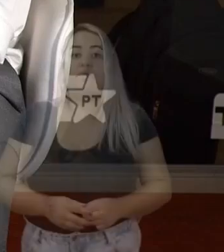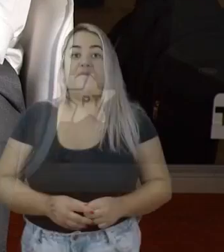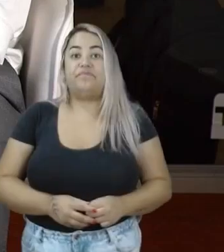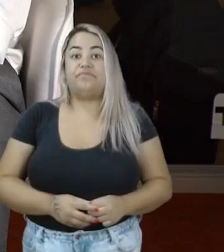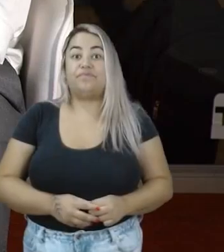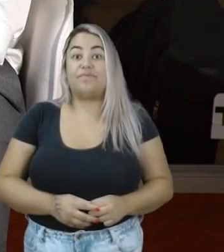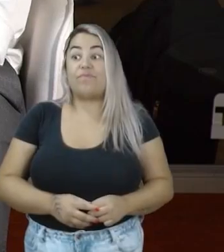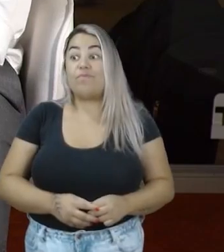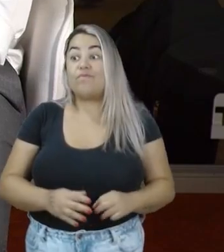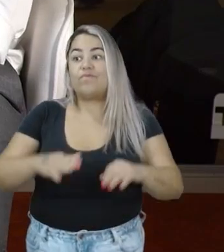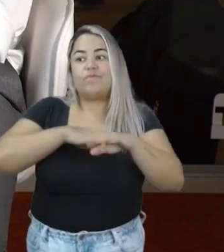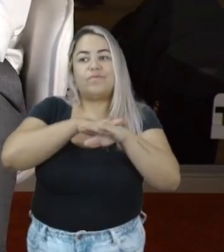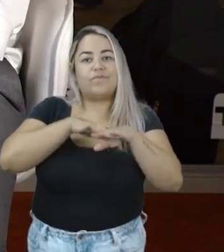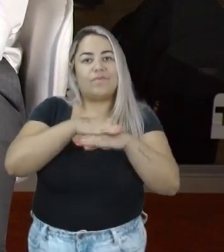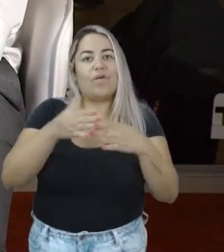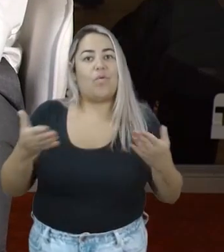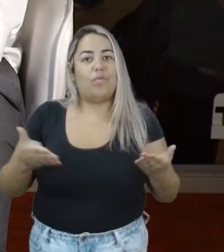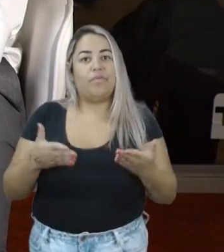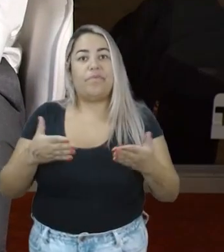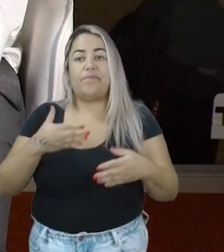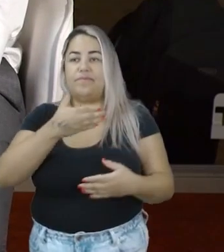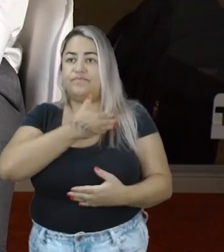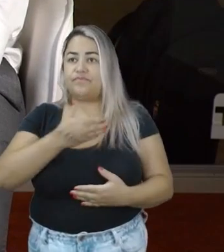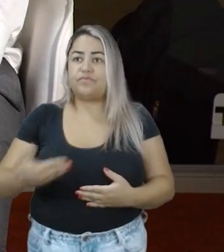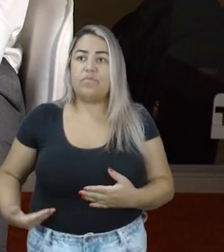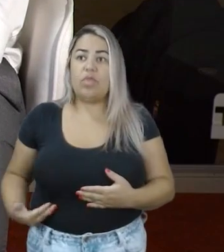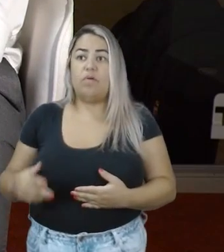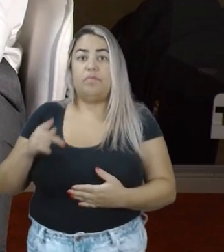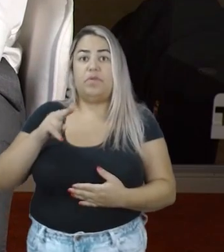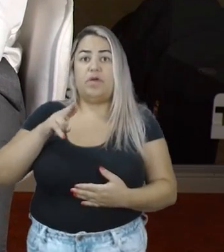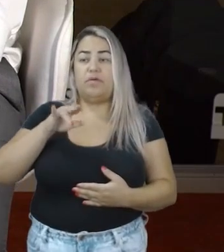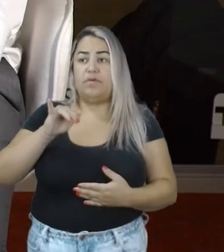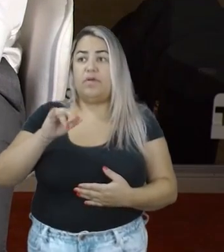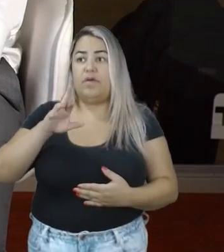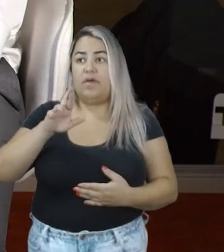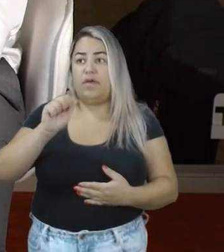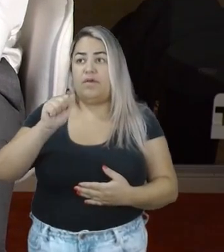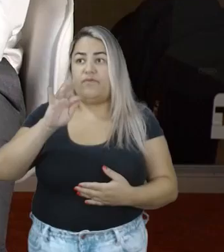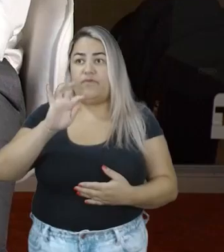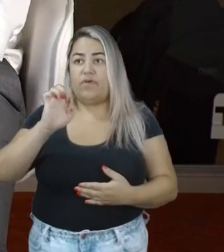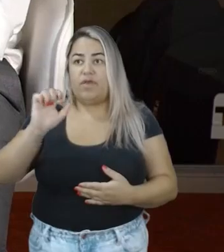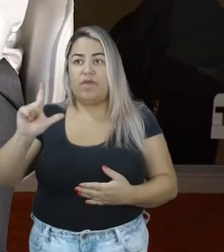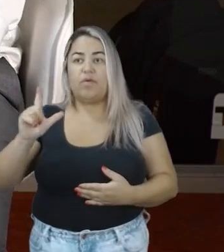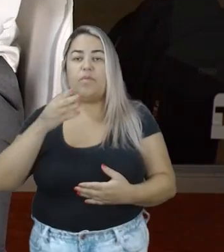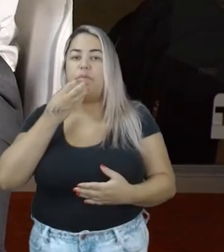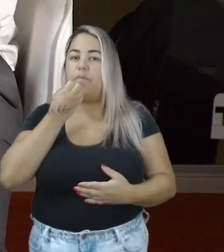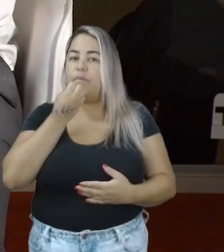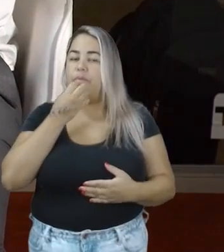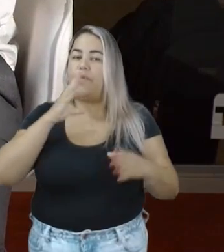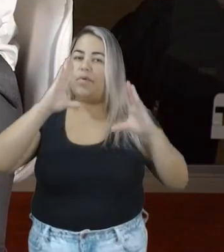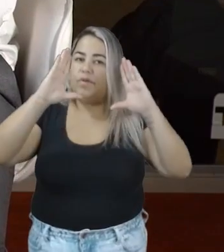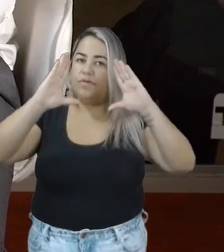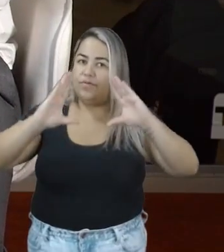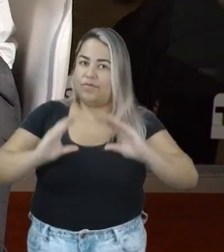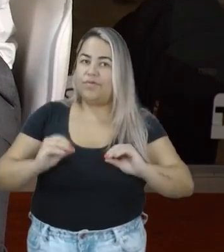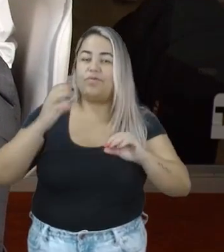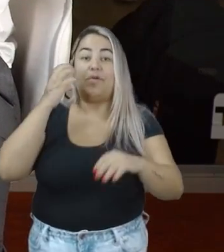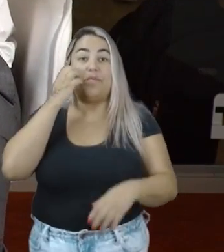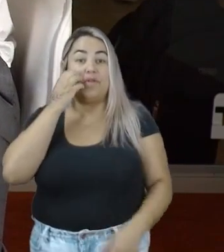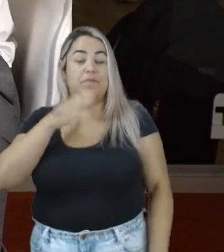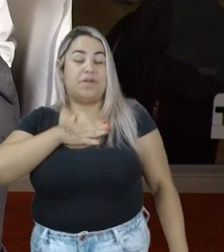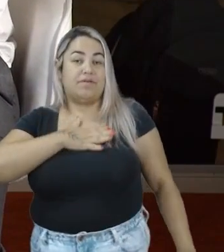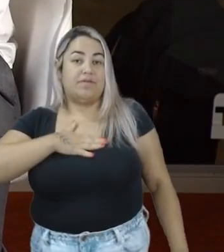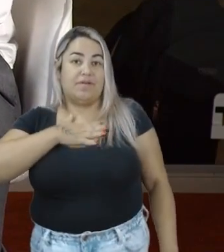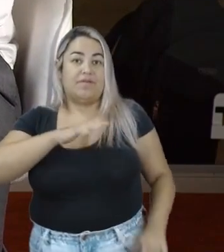A gente conversa agora com o governador do Piauí, Rafael Fonteles. Boa noite, governador, bem-vindo. Boa noite, Amanda, um prazer estar aqui na